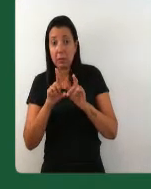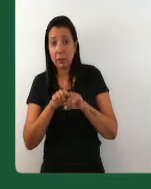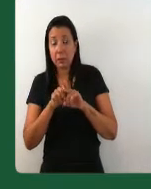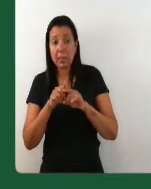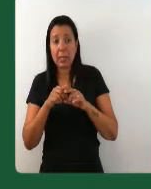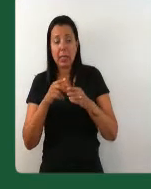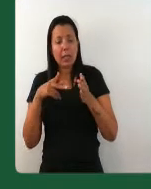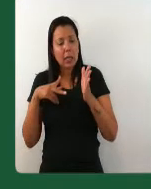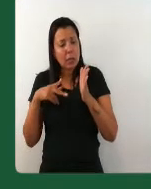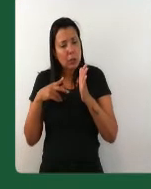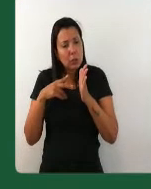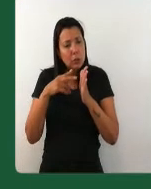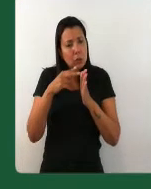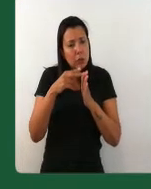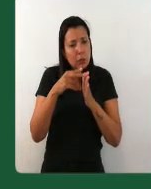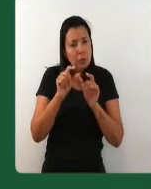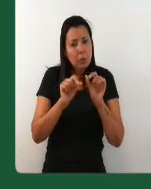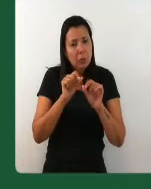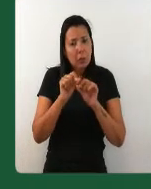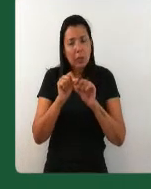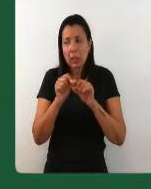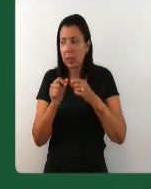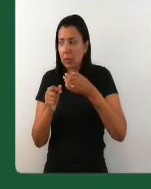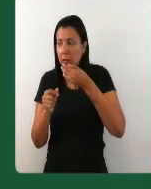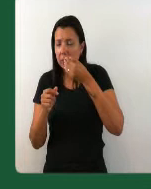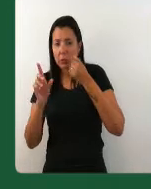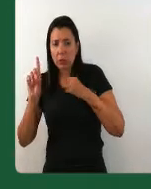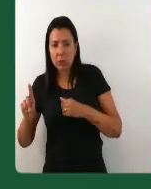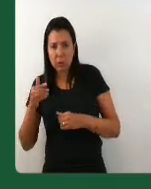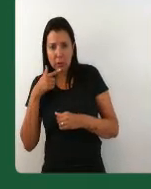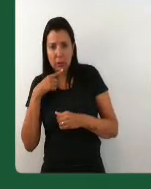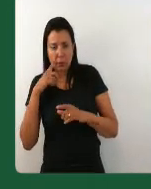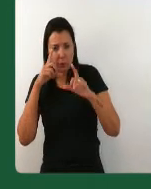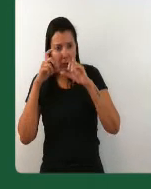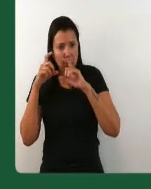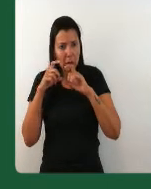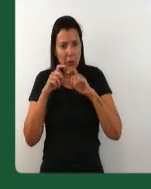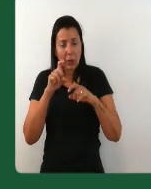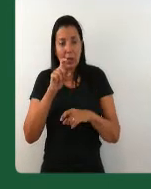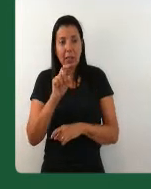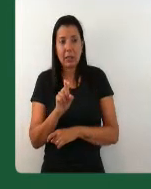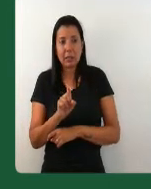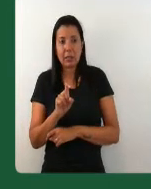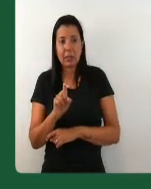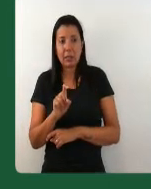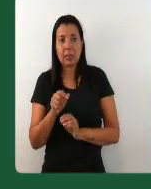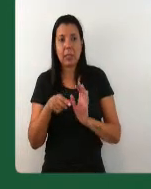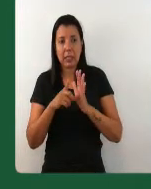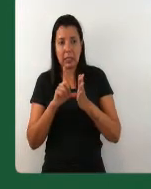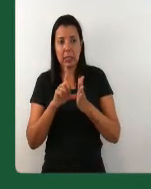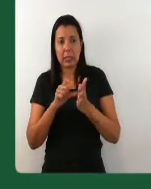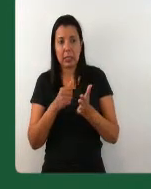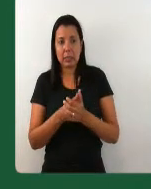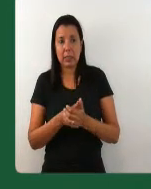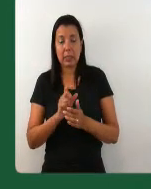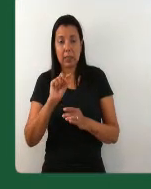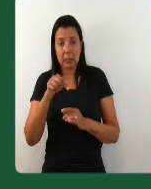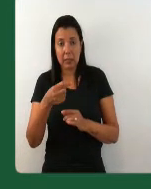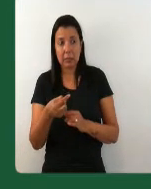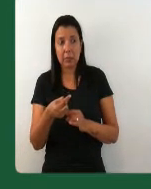cirurgia ortognática. Ao lado direito conseguimos ver o raio-x, né, pré-operatório, e